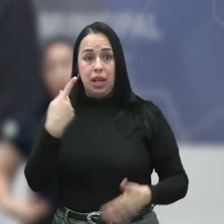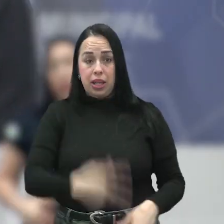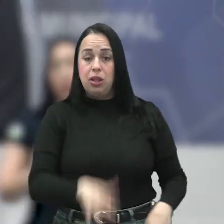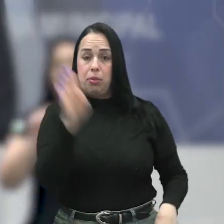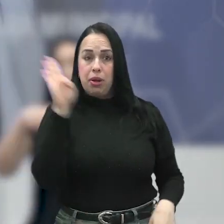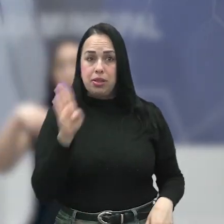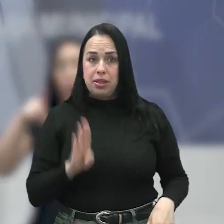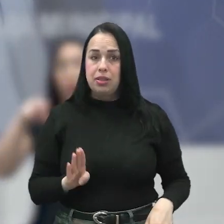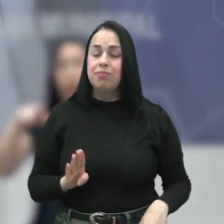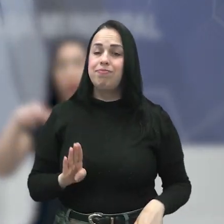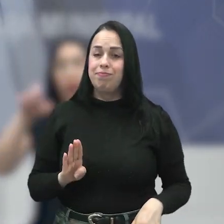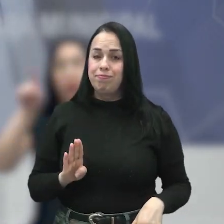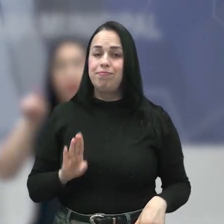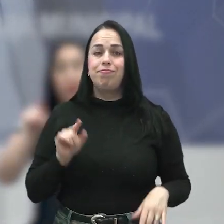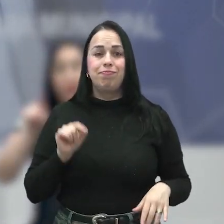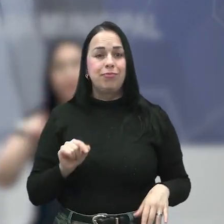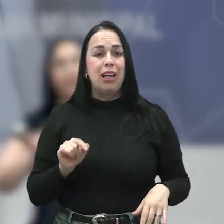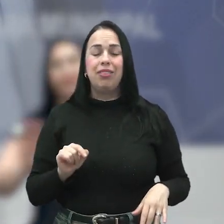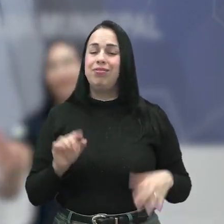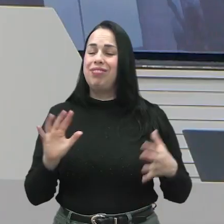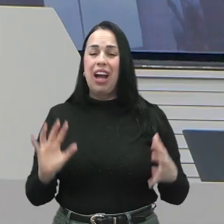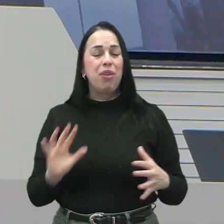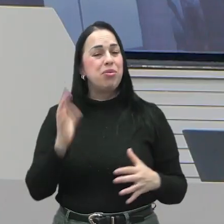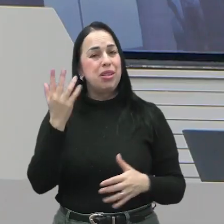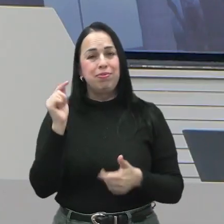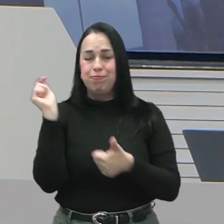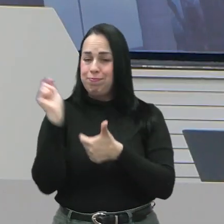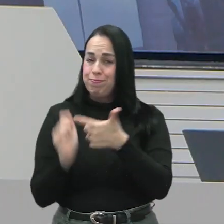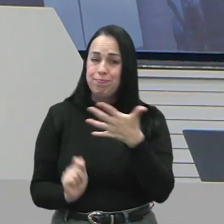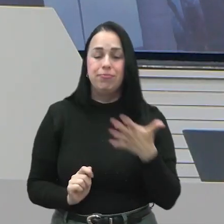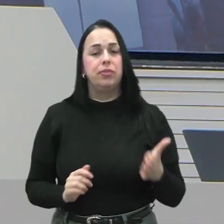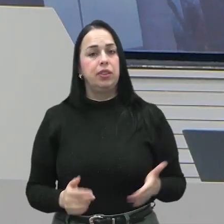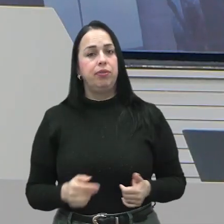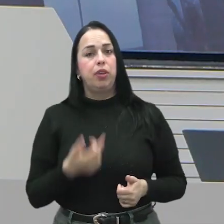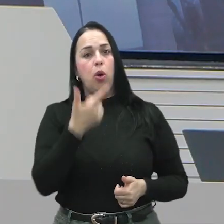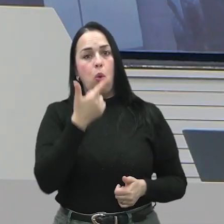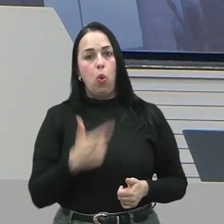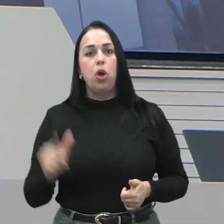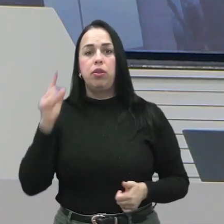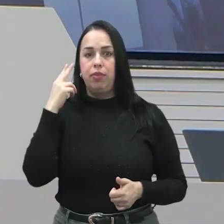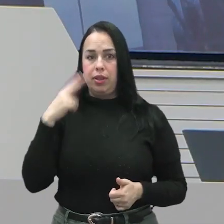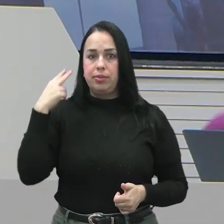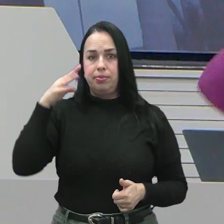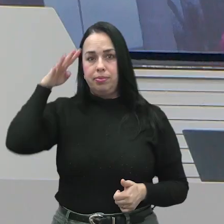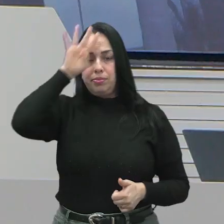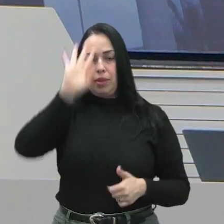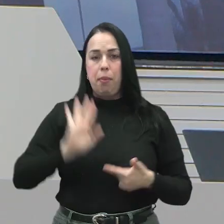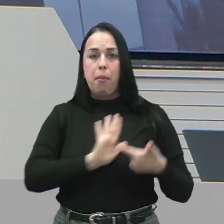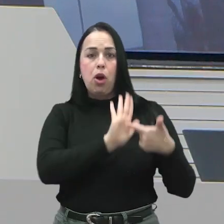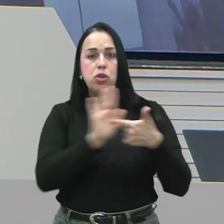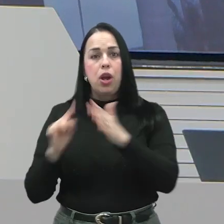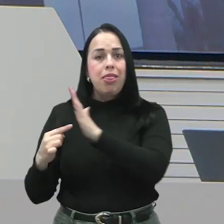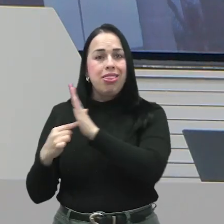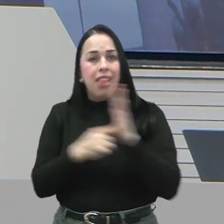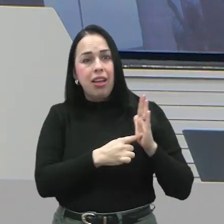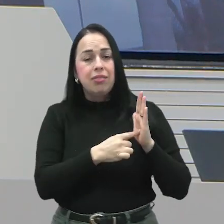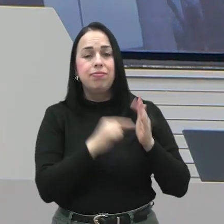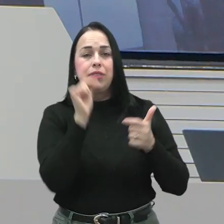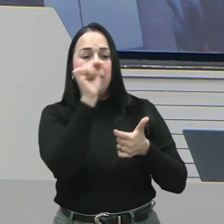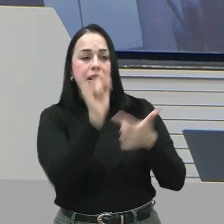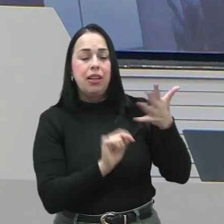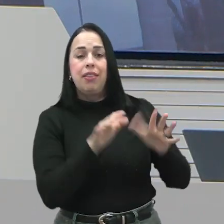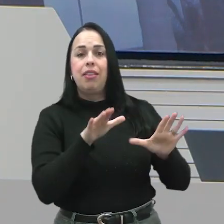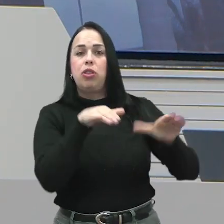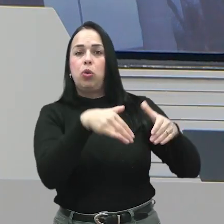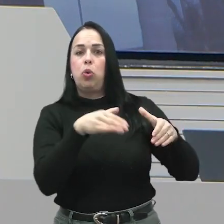Brasil, hoje, estaria vivendo um estado de exceção. Outro parlamentar, o vereador Sena, apresentou denúncias de possíveis irregularidades